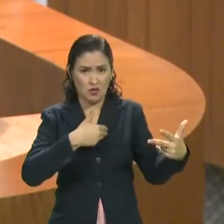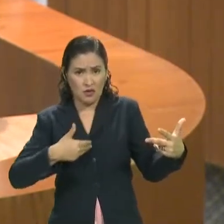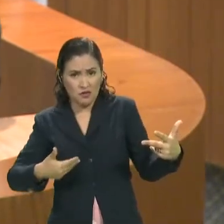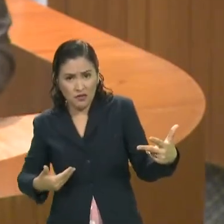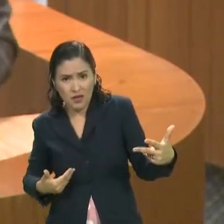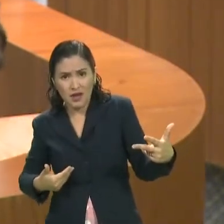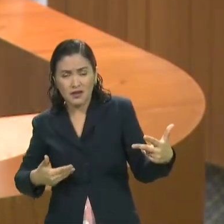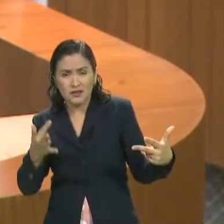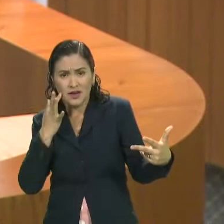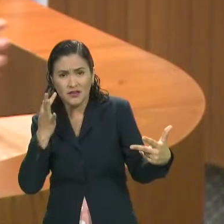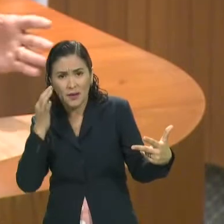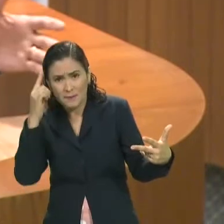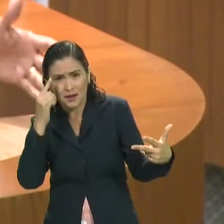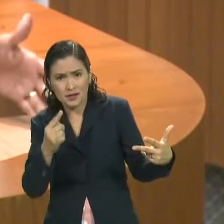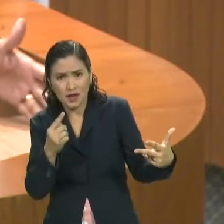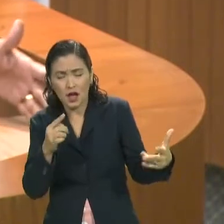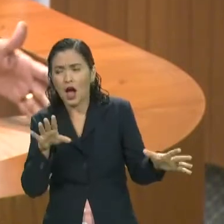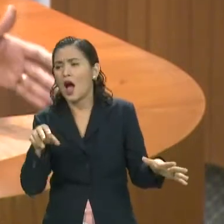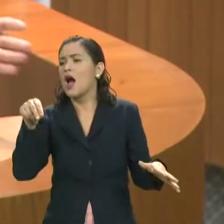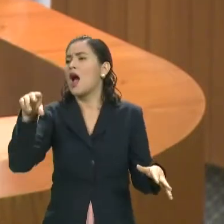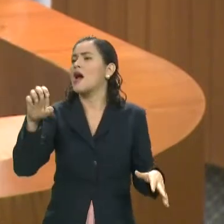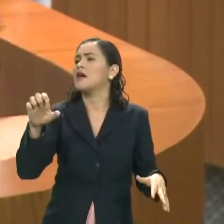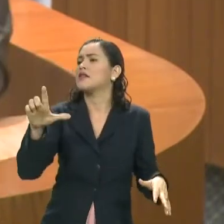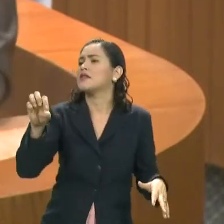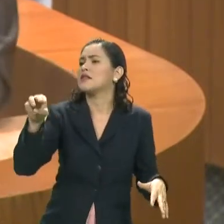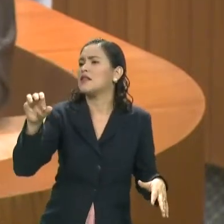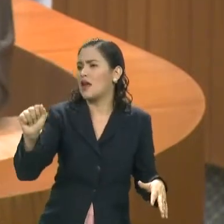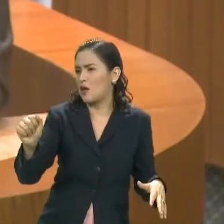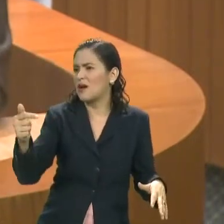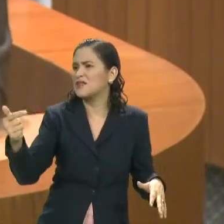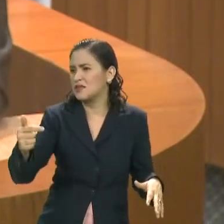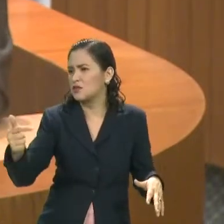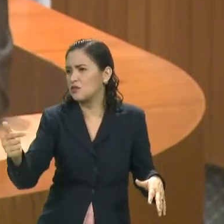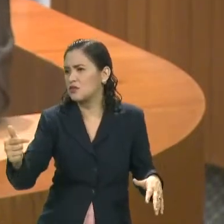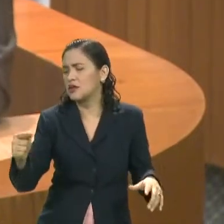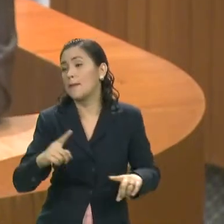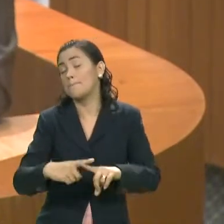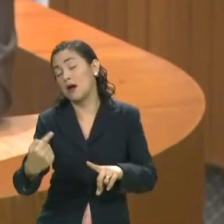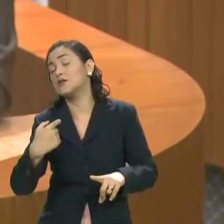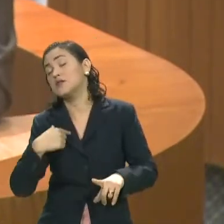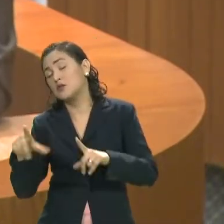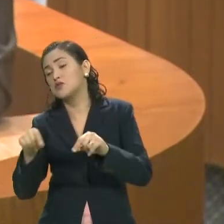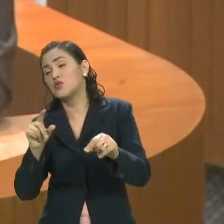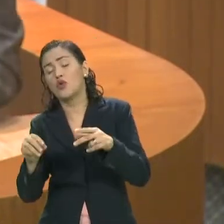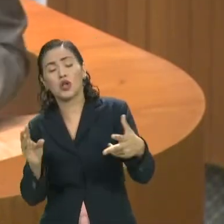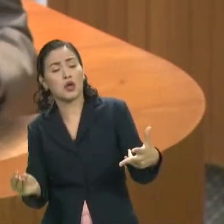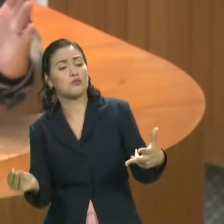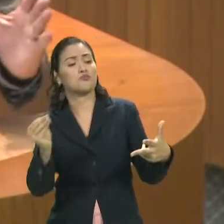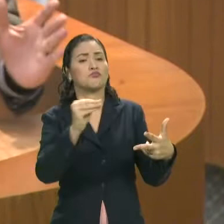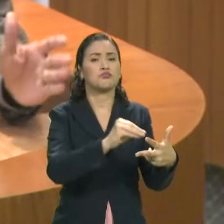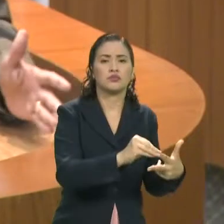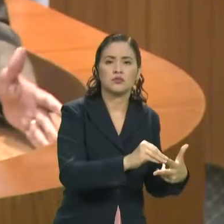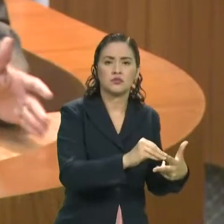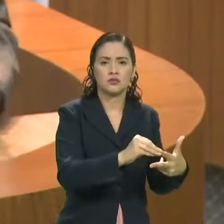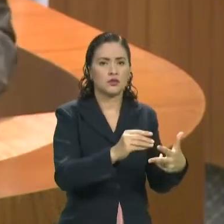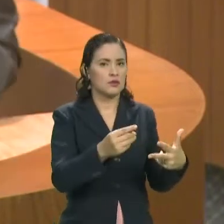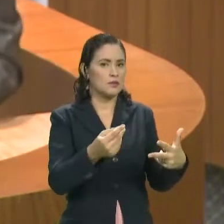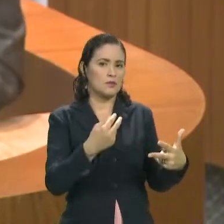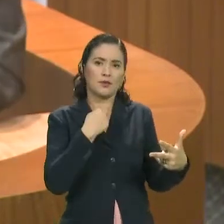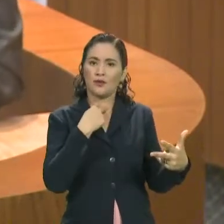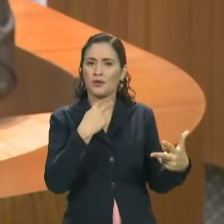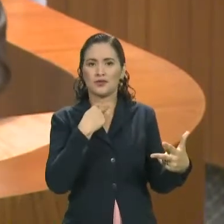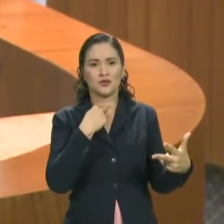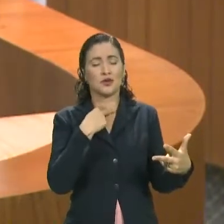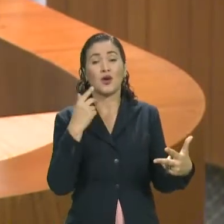desembargadora Nelma, que não teve maioria, teve minoria, salvo engano, de 18